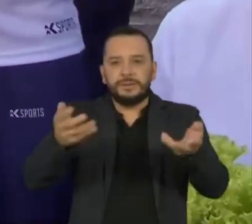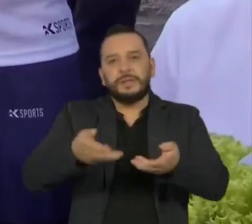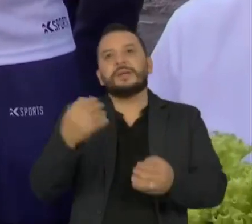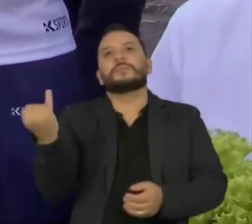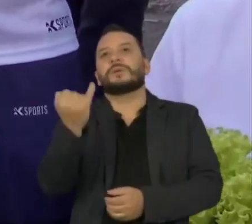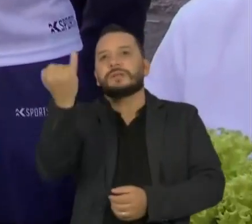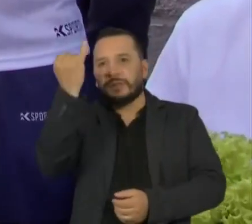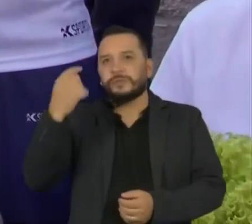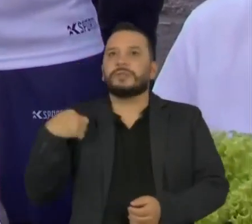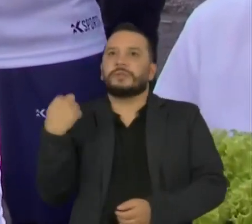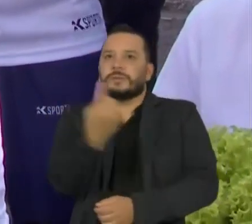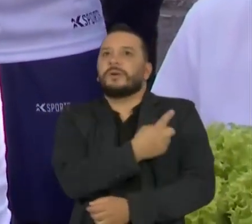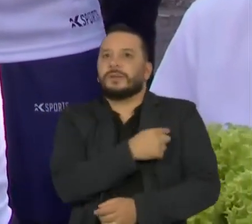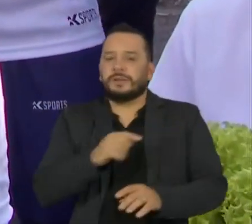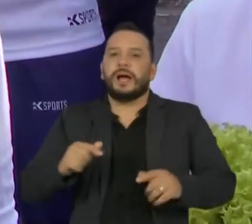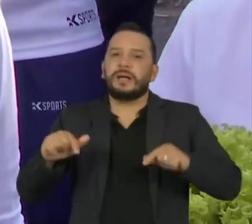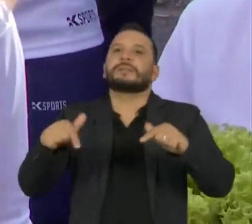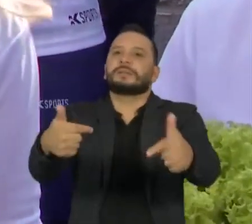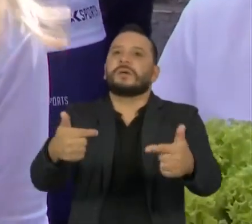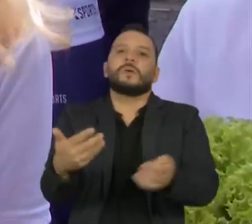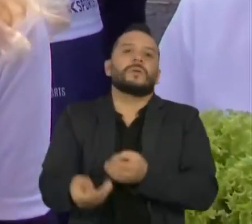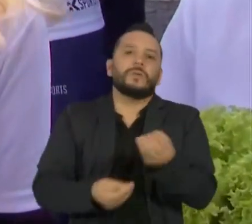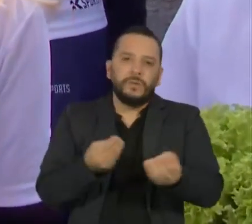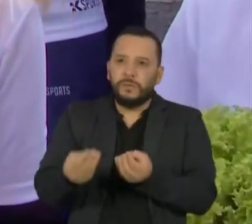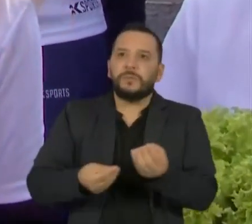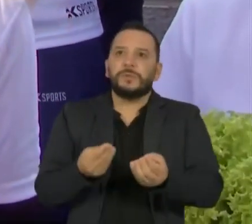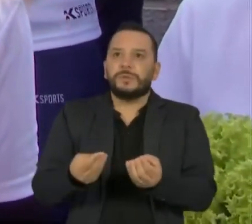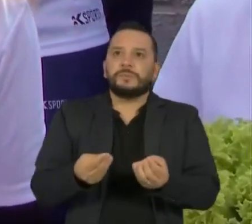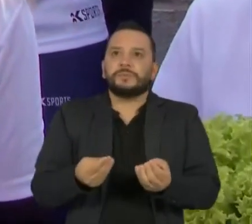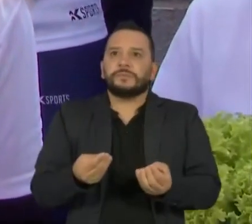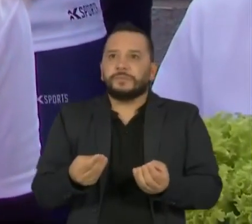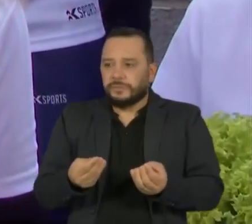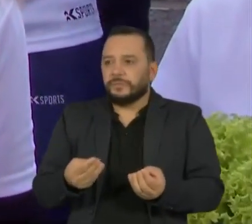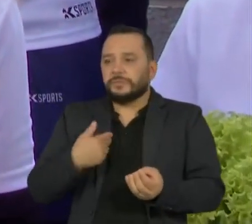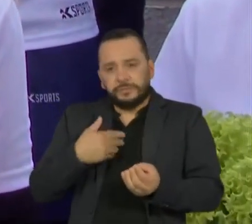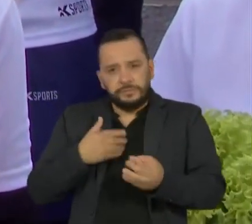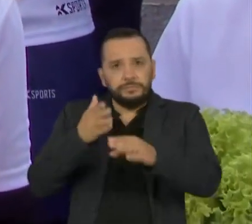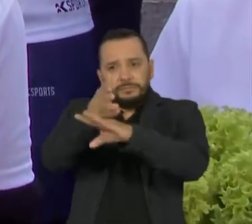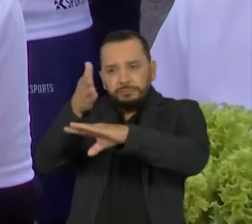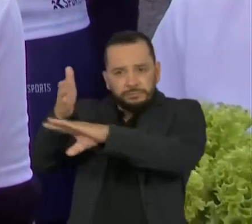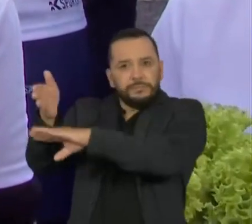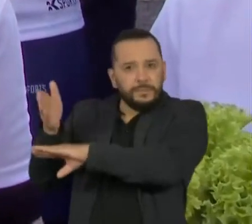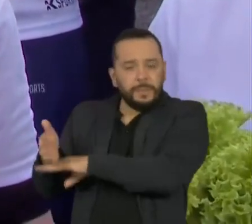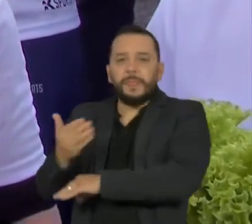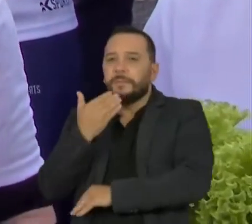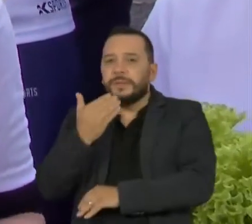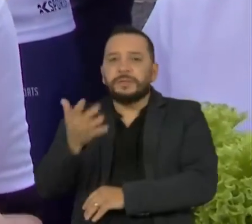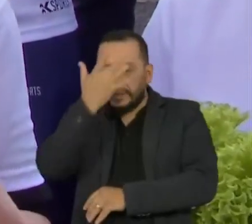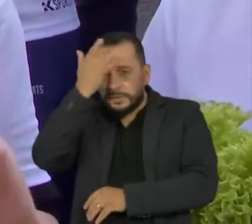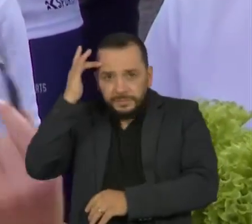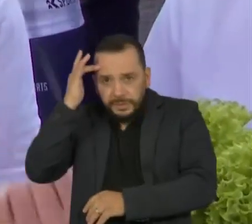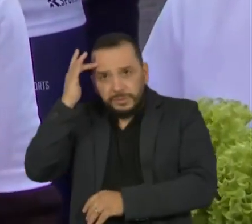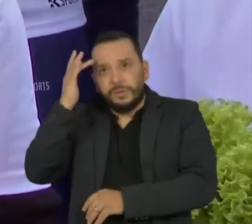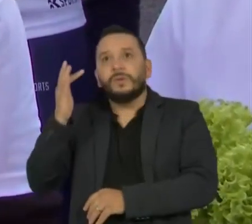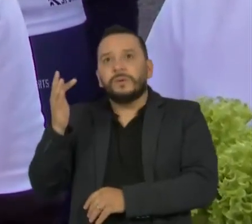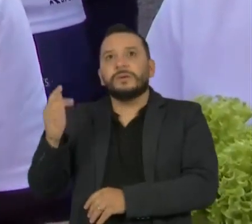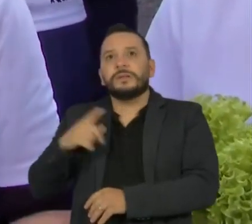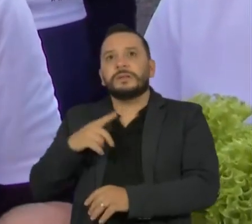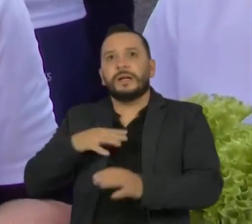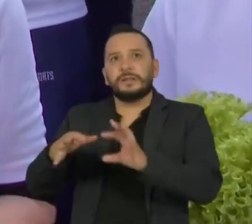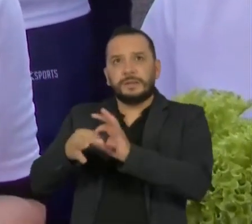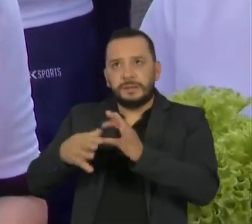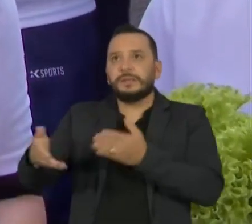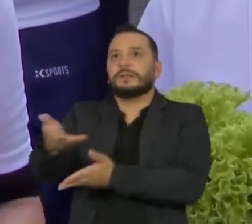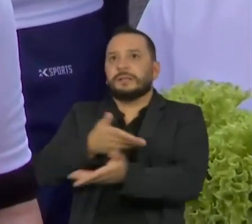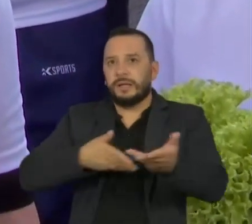importante. E as nossas próximas ações é seguir todas essas ações comunitárias, sempre pedindo que as pessoas sejam, que se integrem,